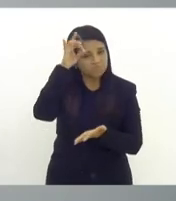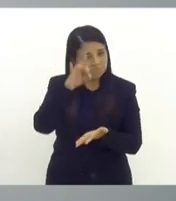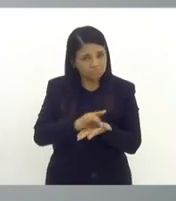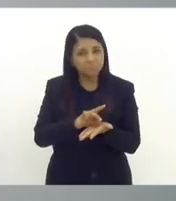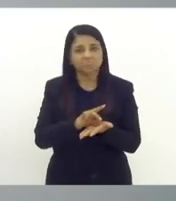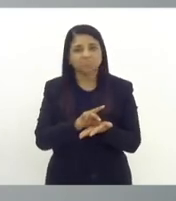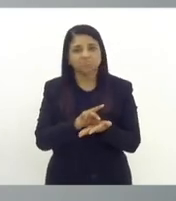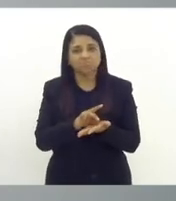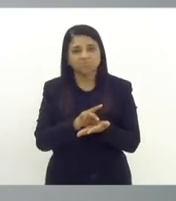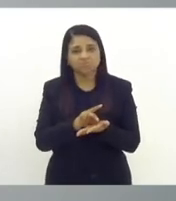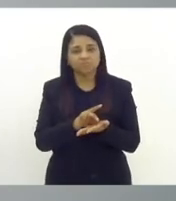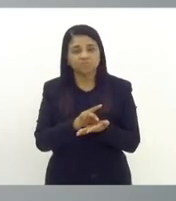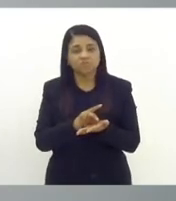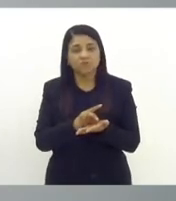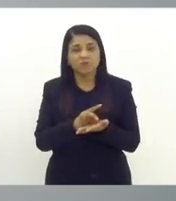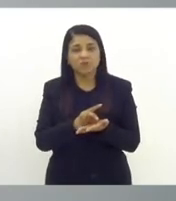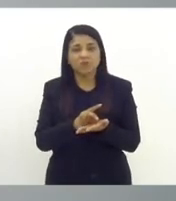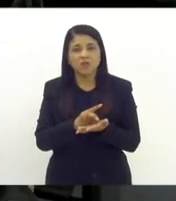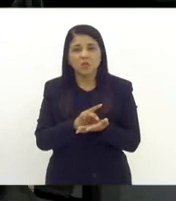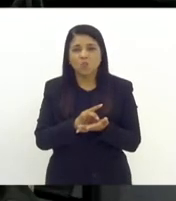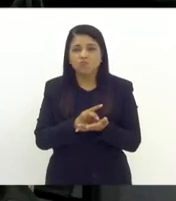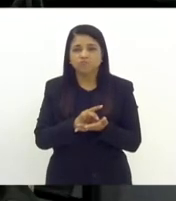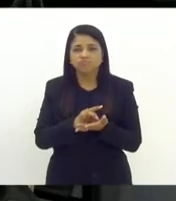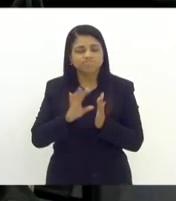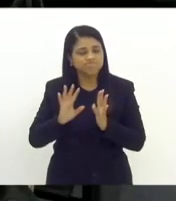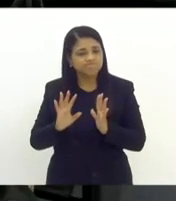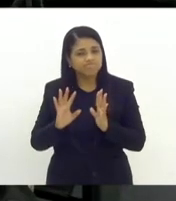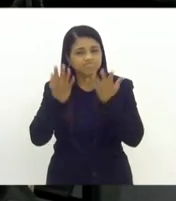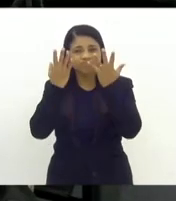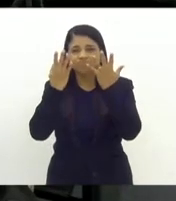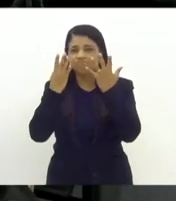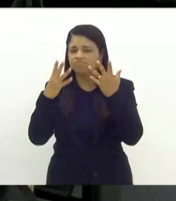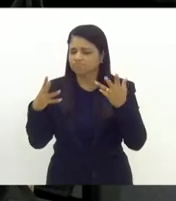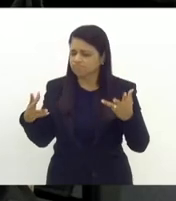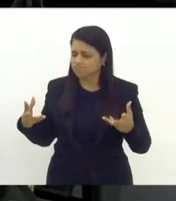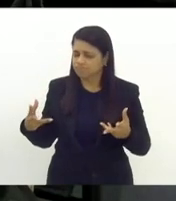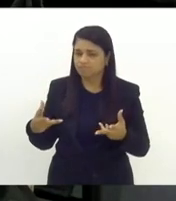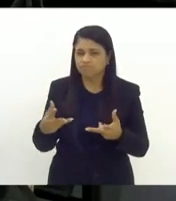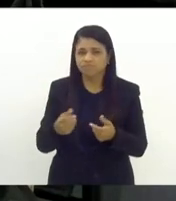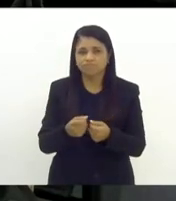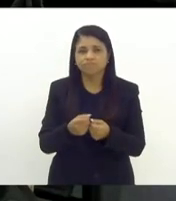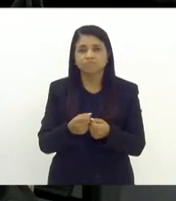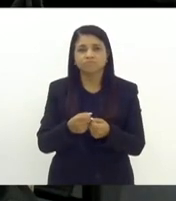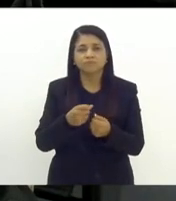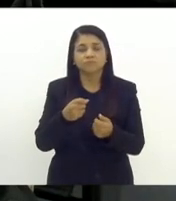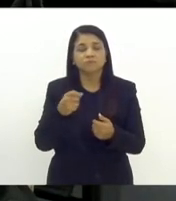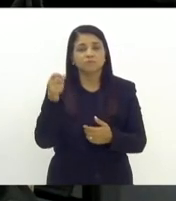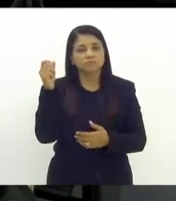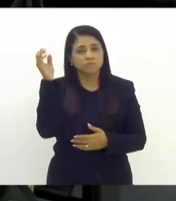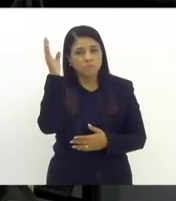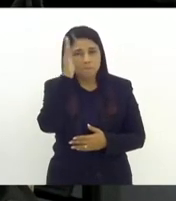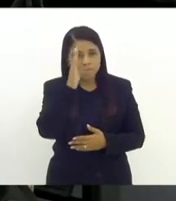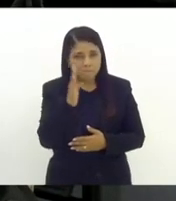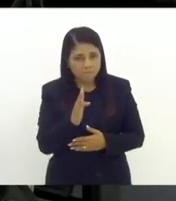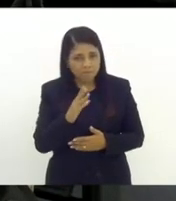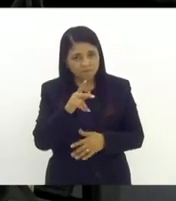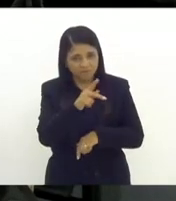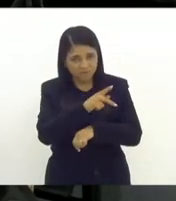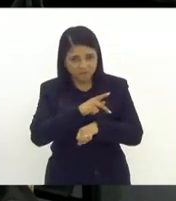que é o maior evento que se eu não me engano podemos falar até do país é